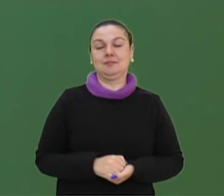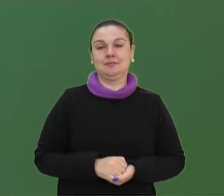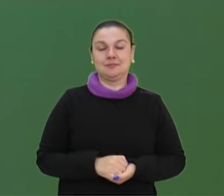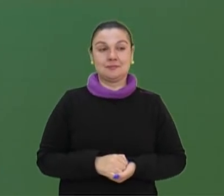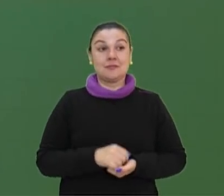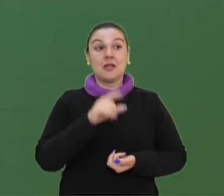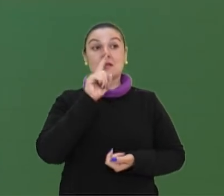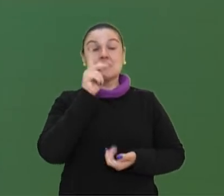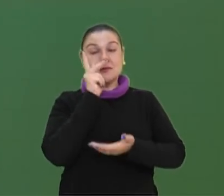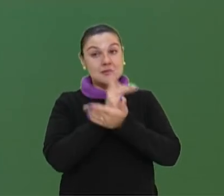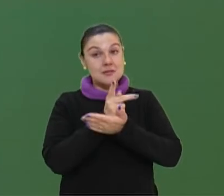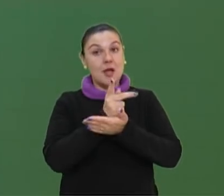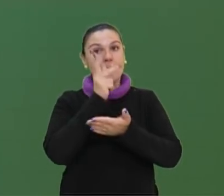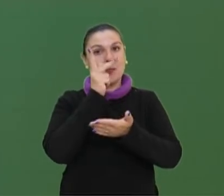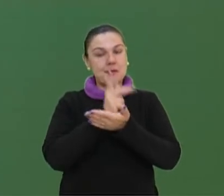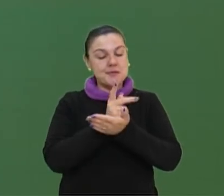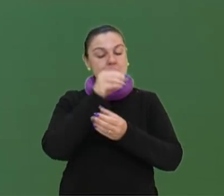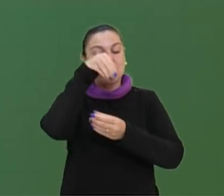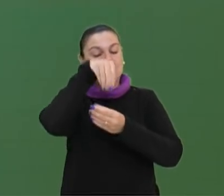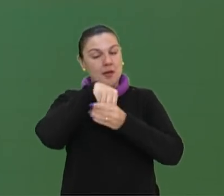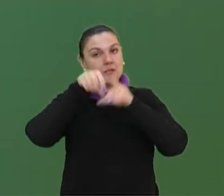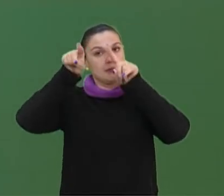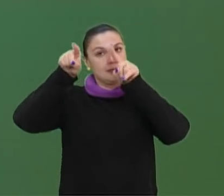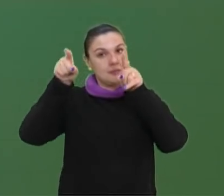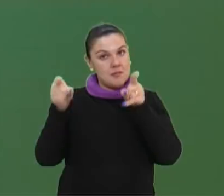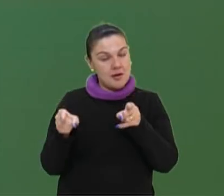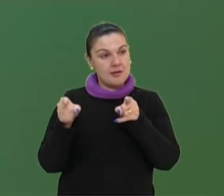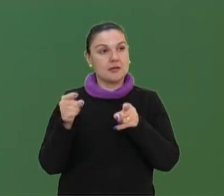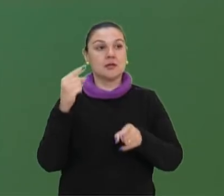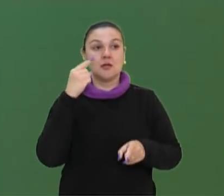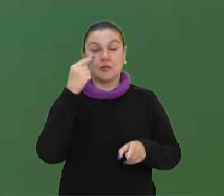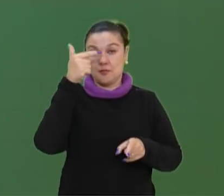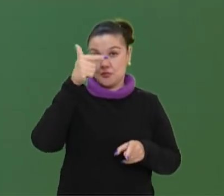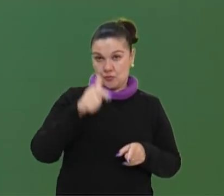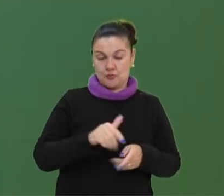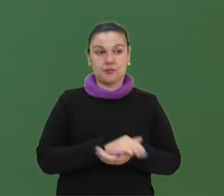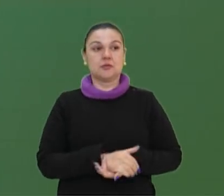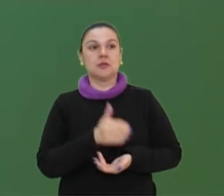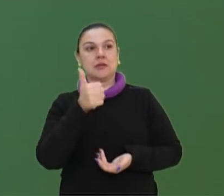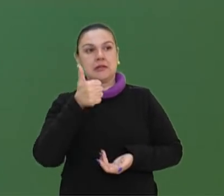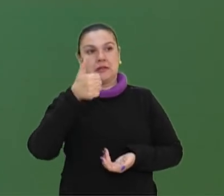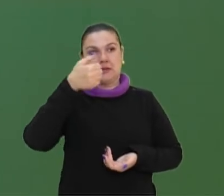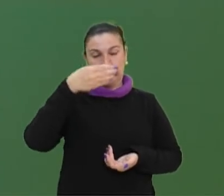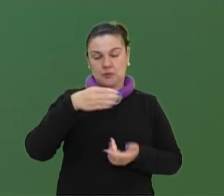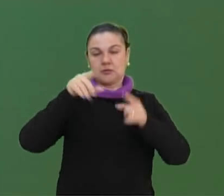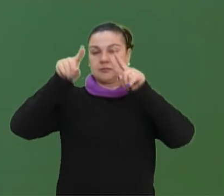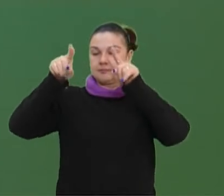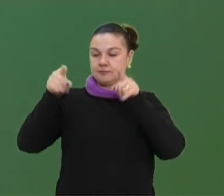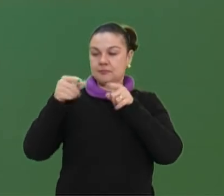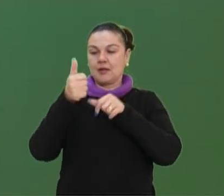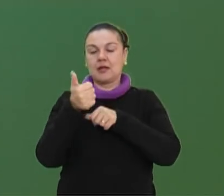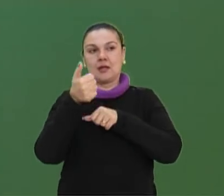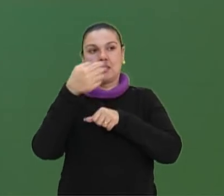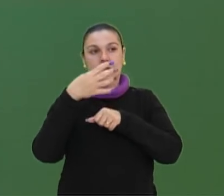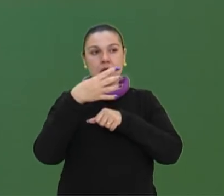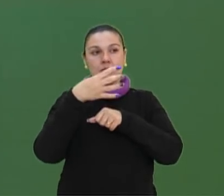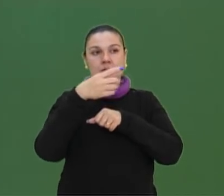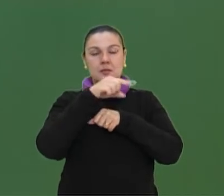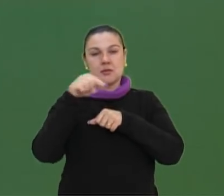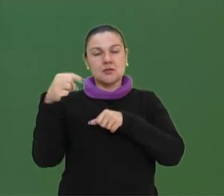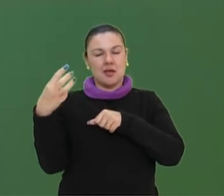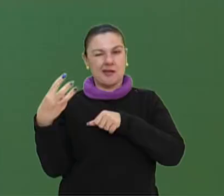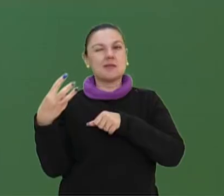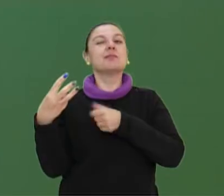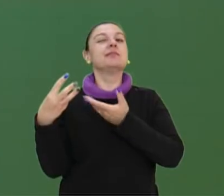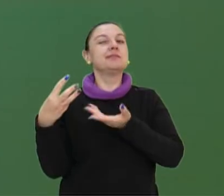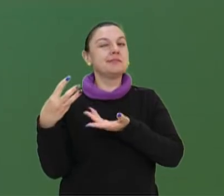Não esqueçam de fazer primeiro o que está dentro do parênteses. Então, a quantidade de diagonais vai ser 14 vezes 14